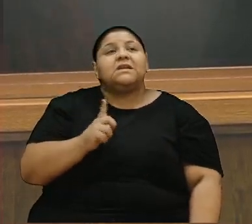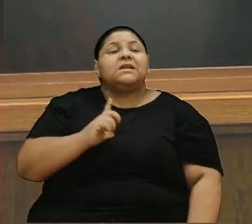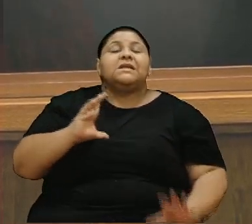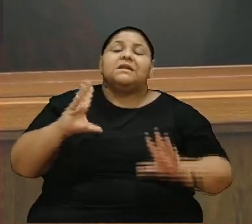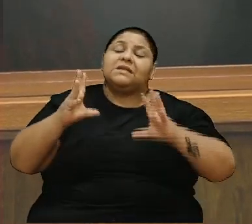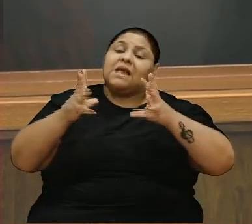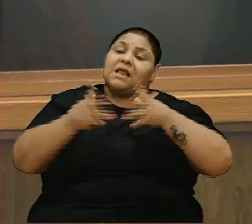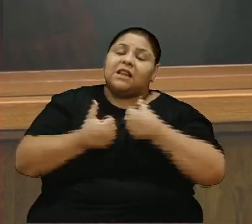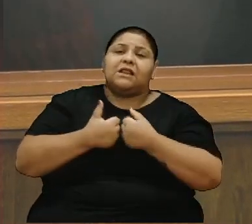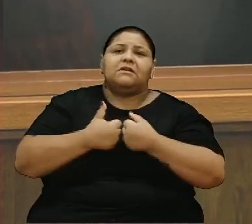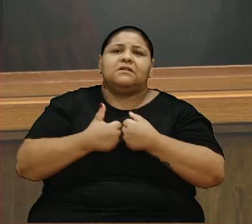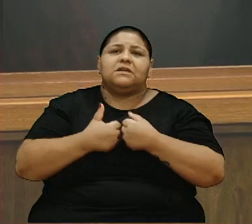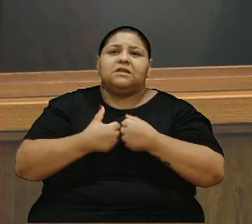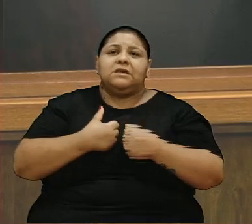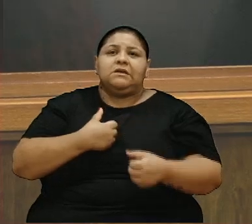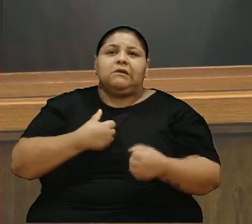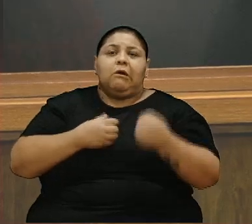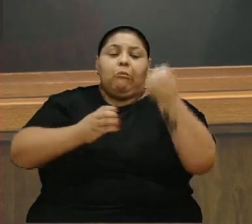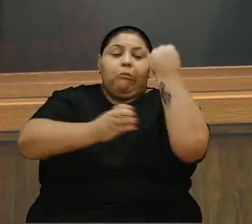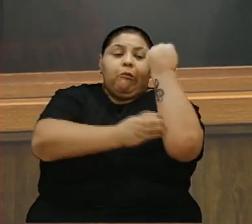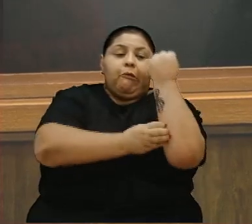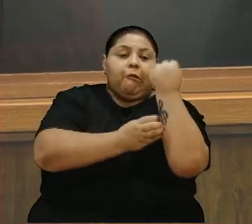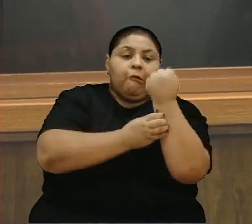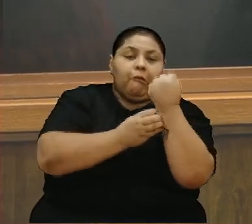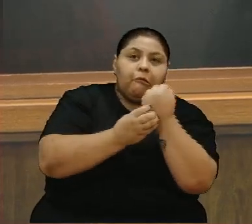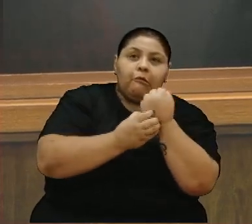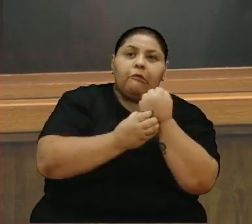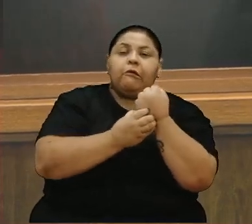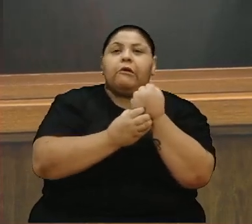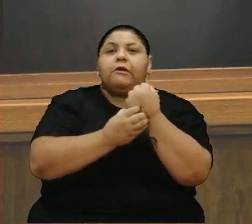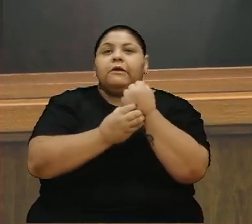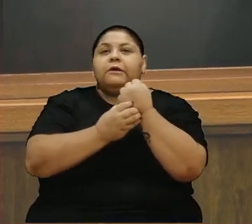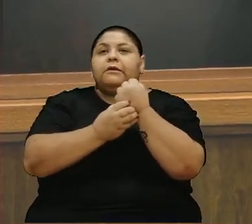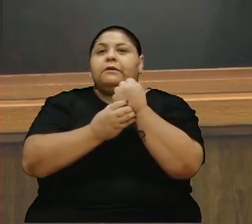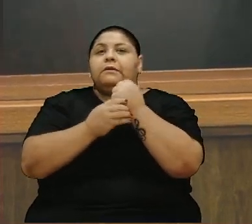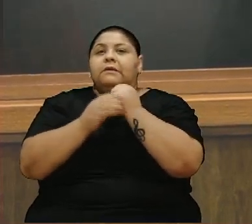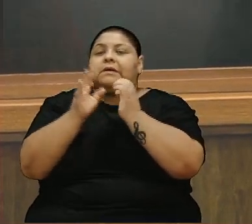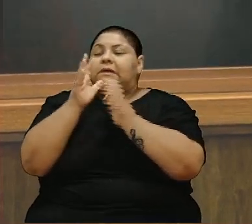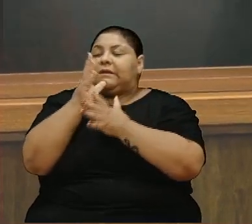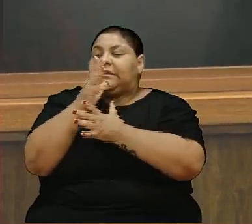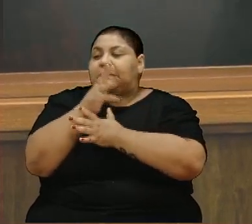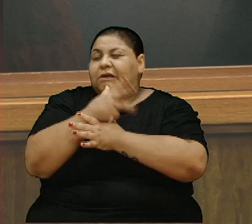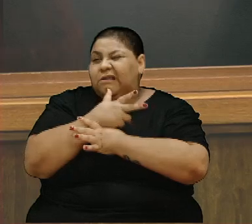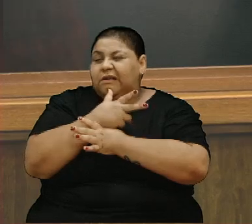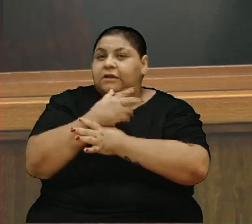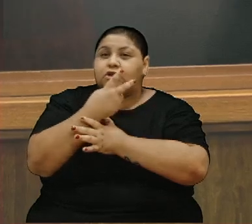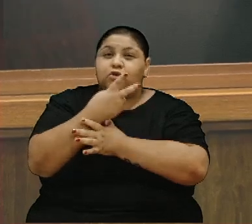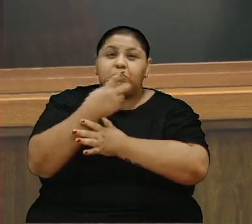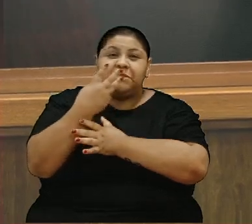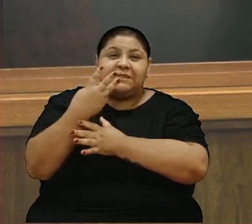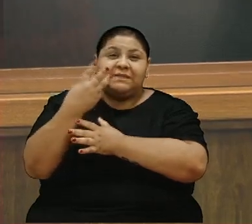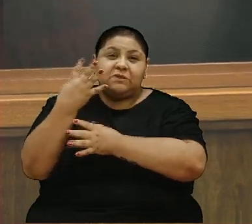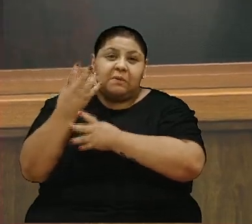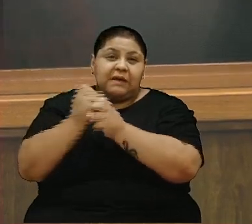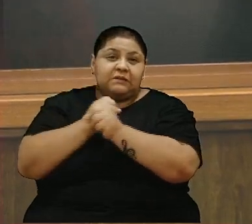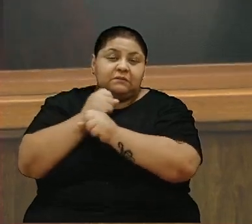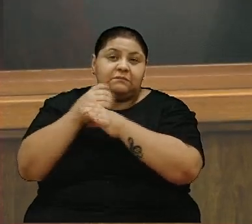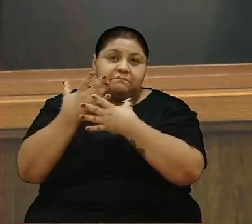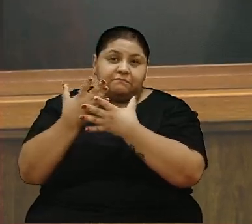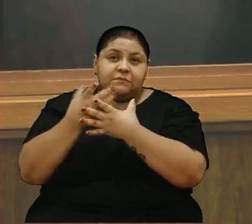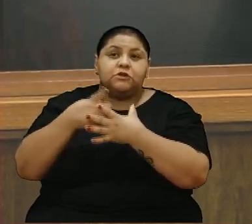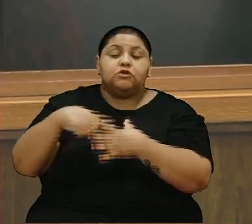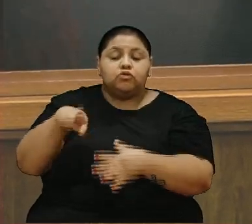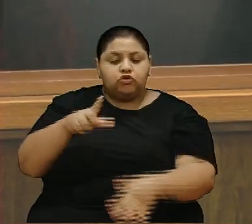toda uma burocracia, uns trâmites que demoraria muito mais, talvez 2, 3, 4 anos. E